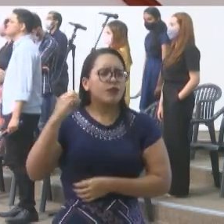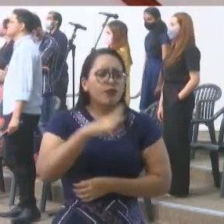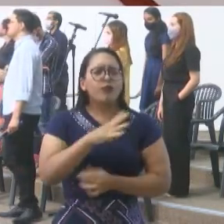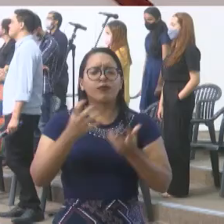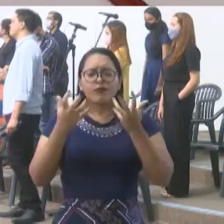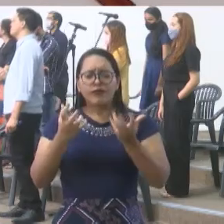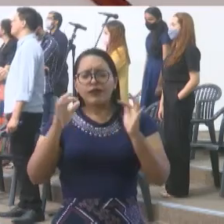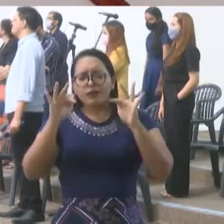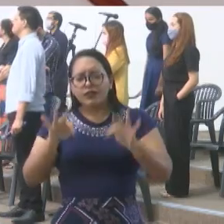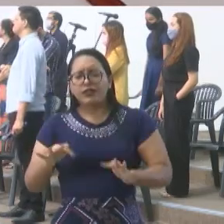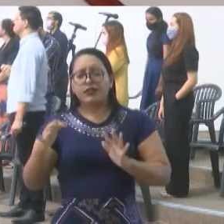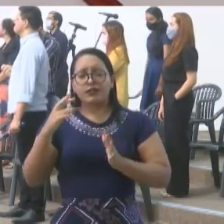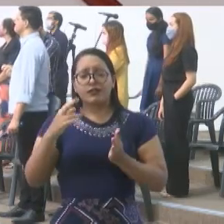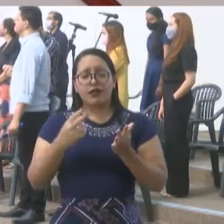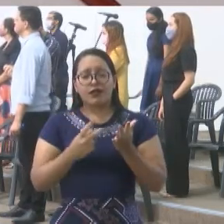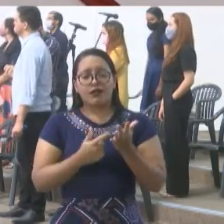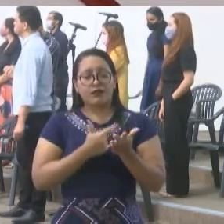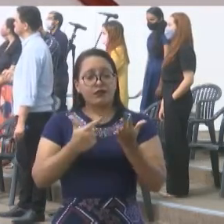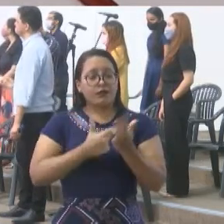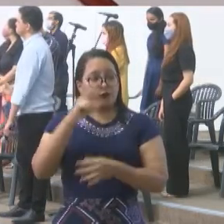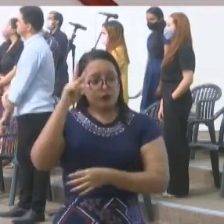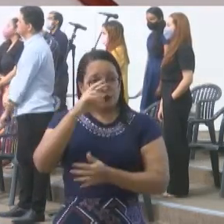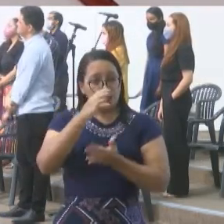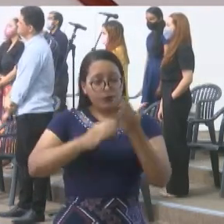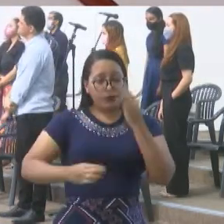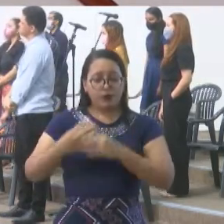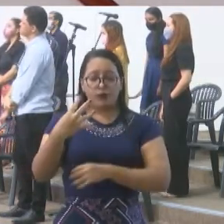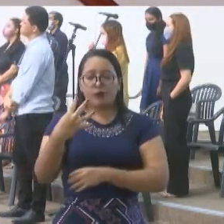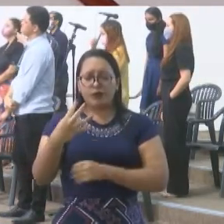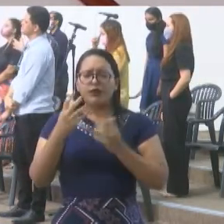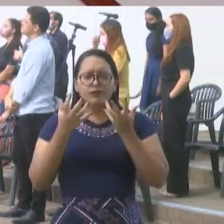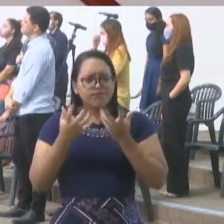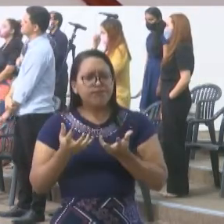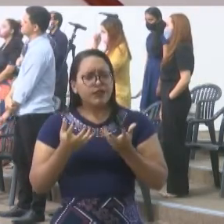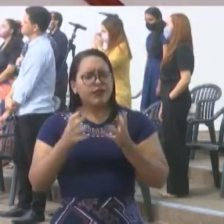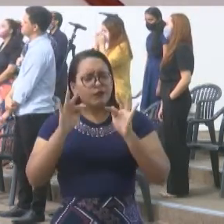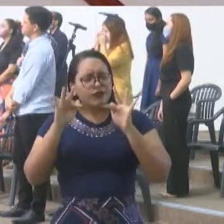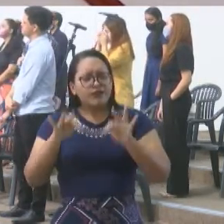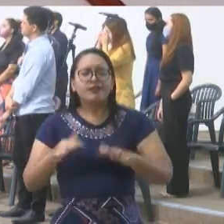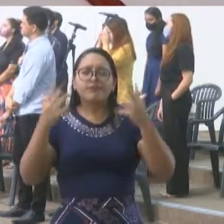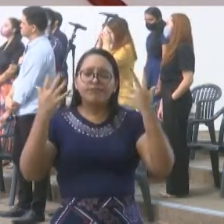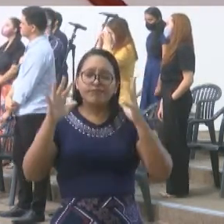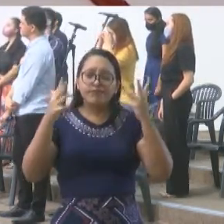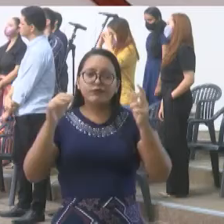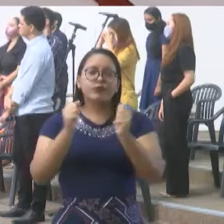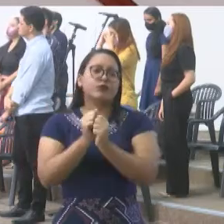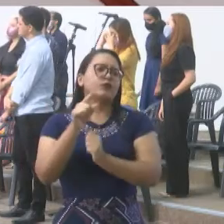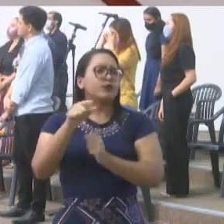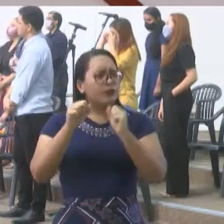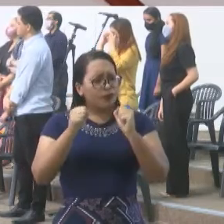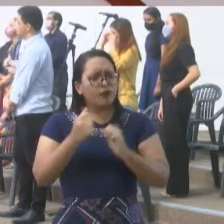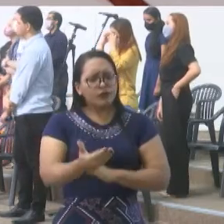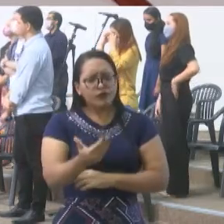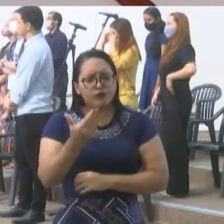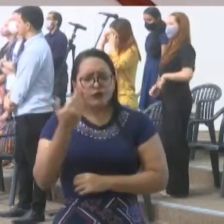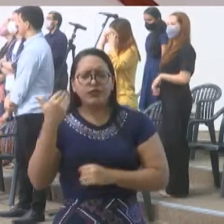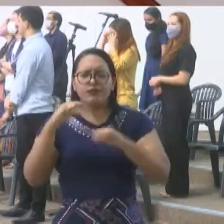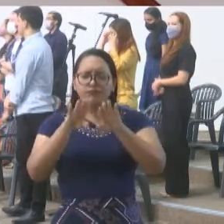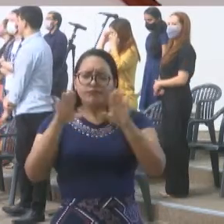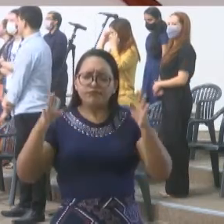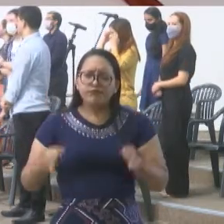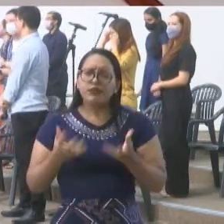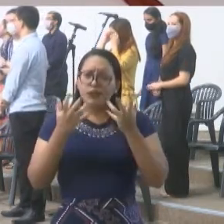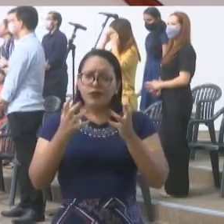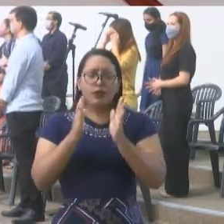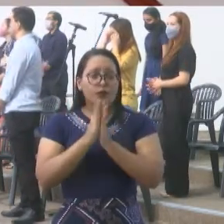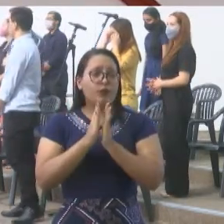livro de Ruth capítulo 4, e eu quero terminar celebrando a Deus com você. Pode romper do seu lugar. vem à frente, eu quero orar